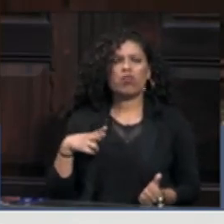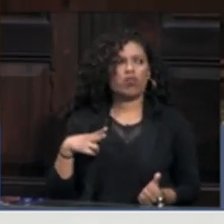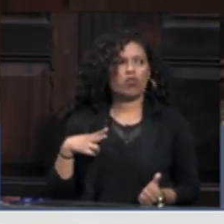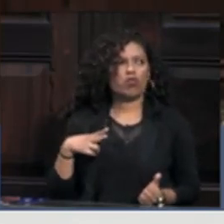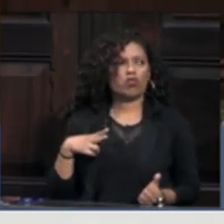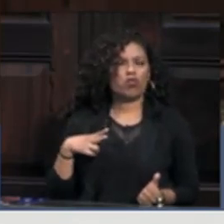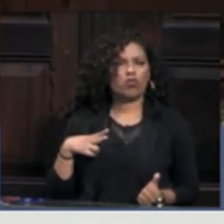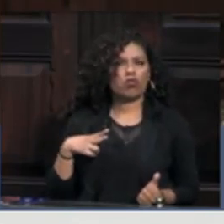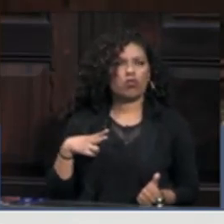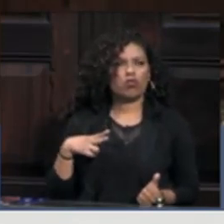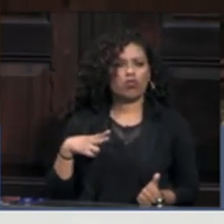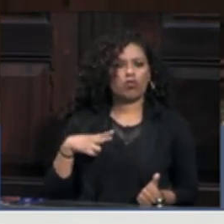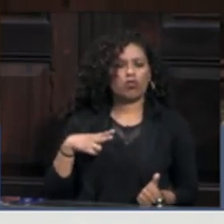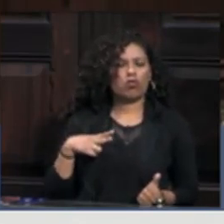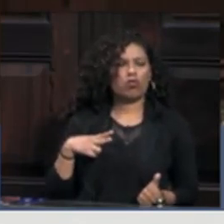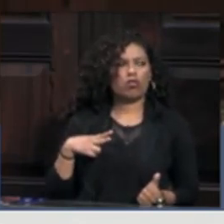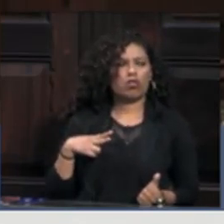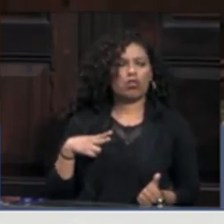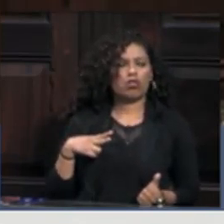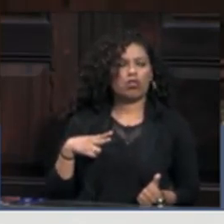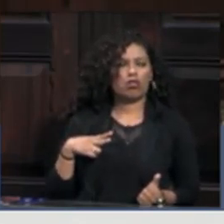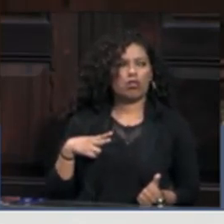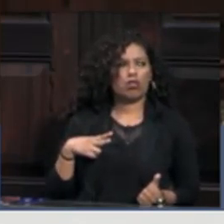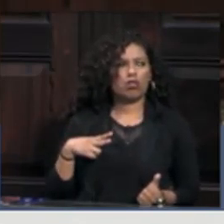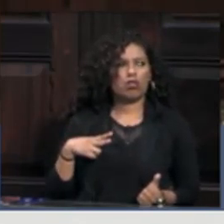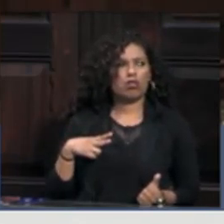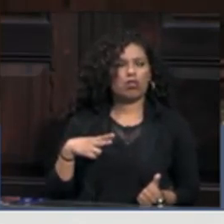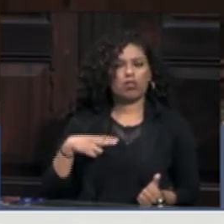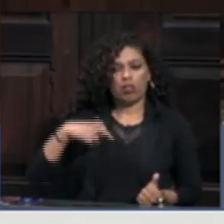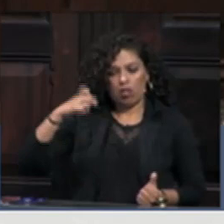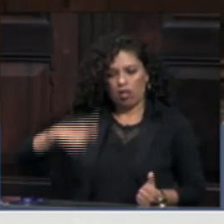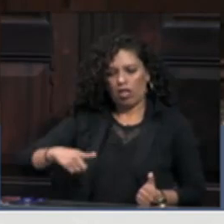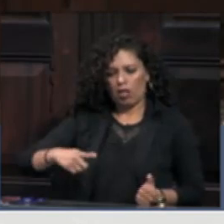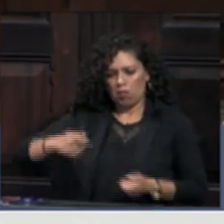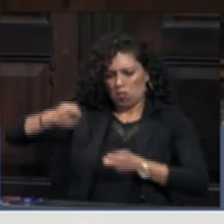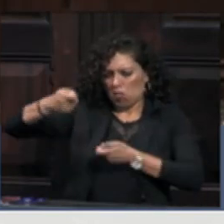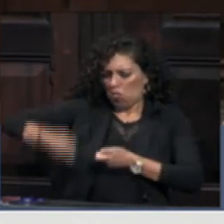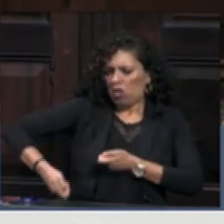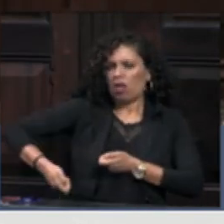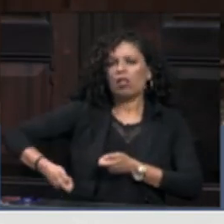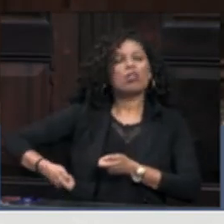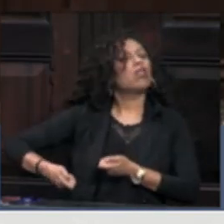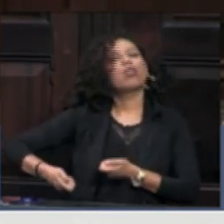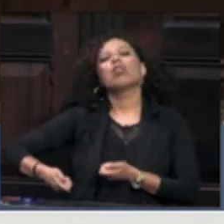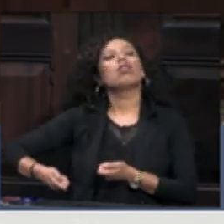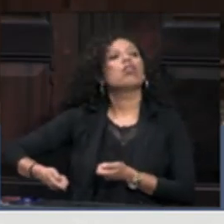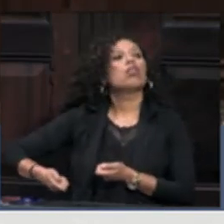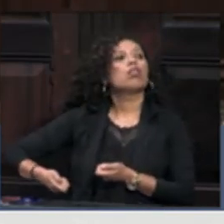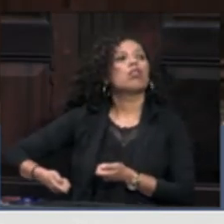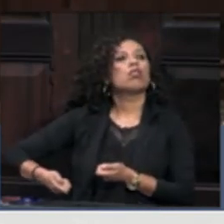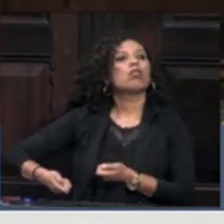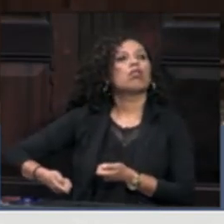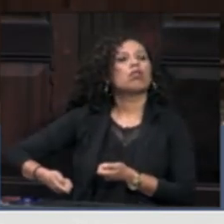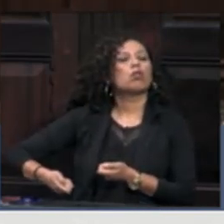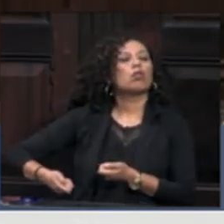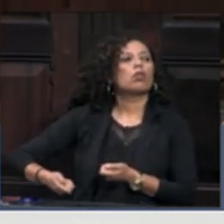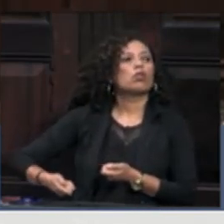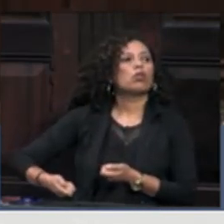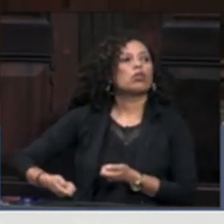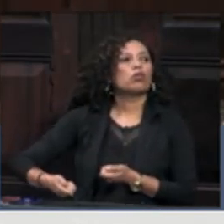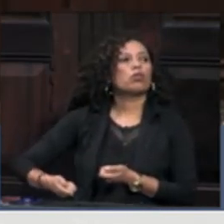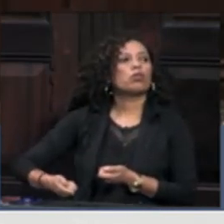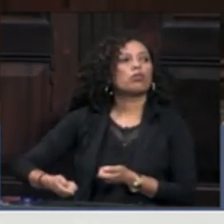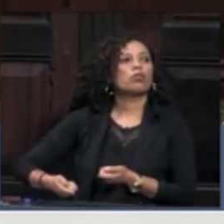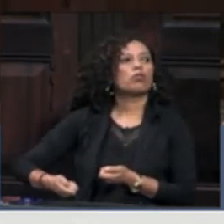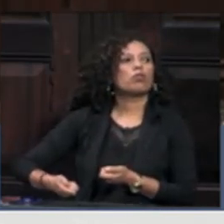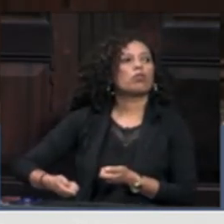foi uma exigência, causando constrangimento ao governador, que